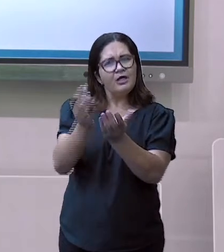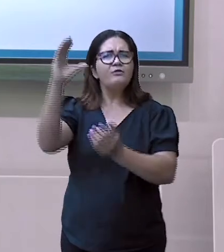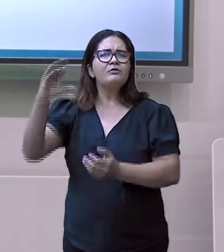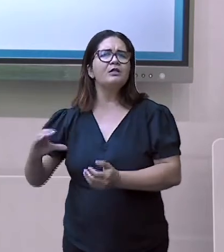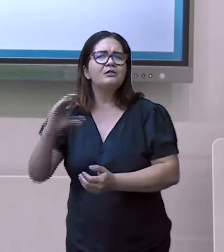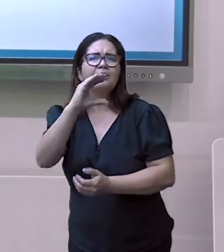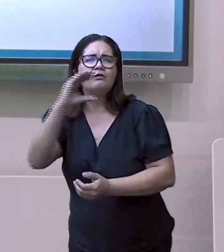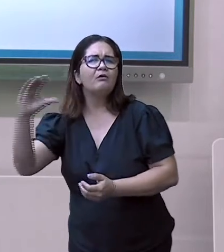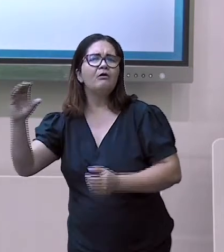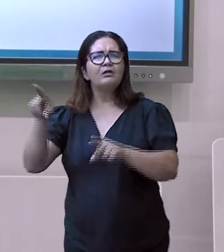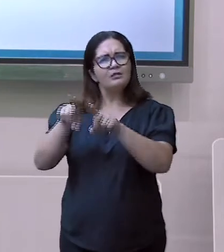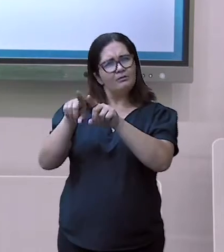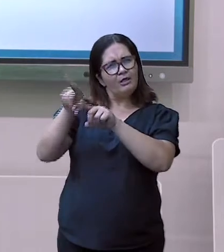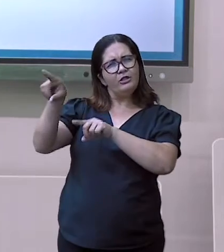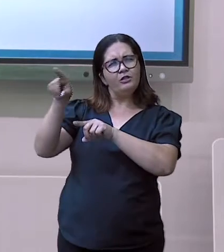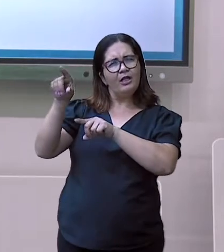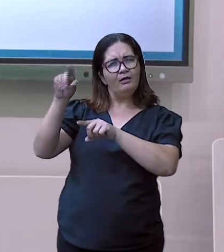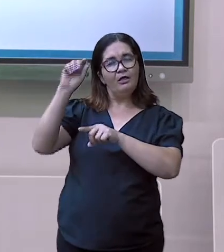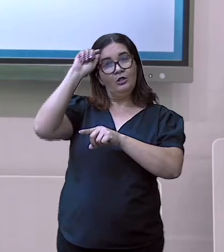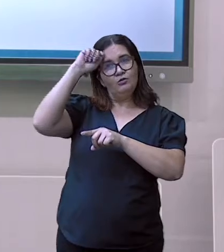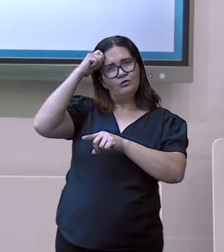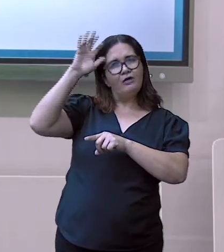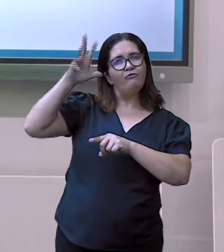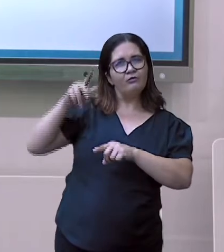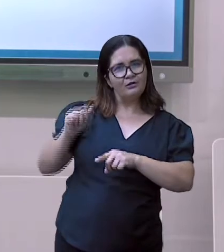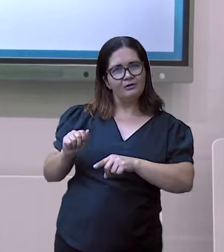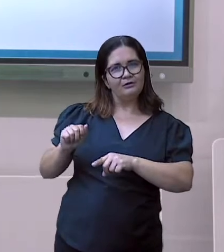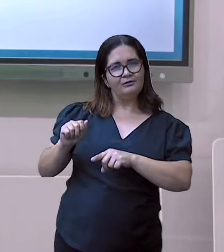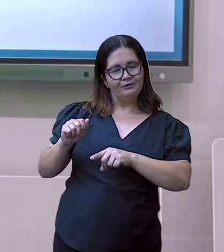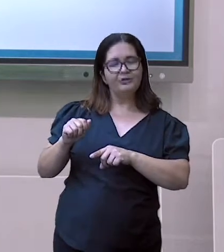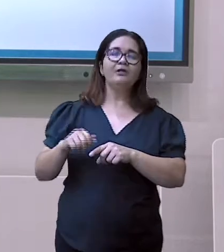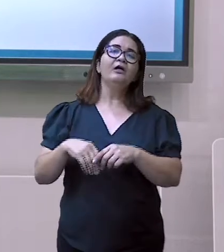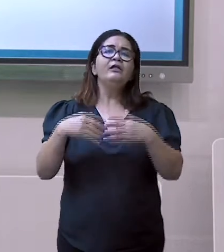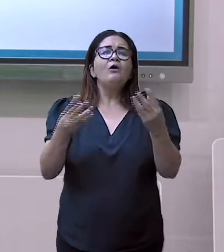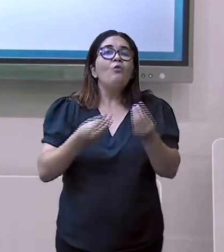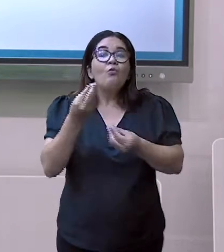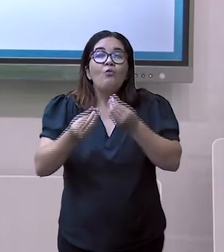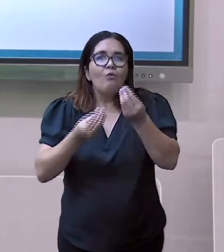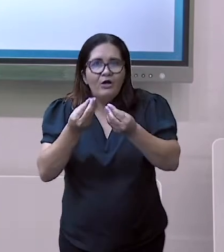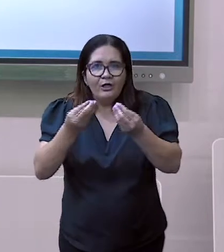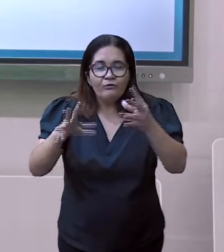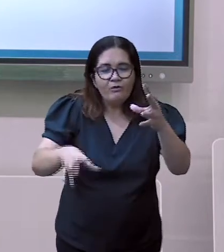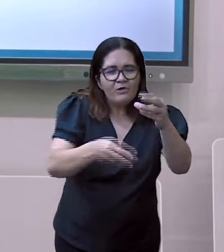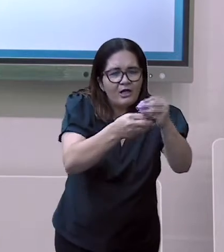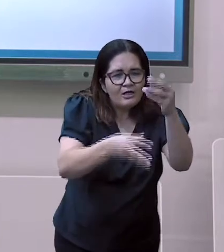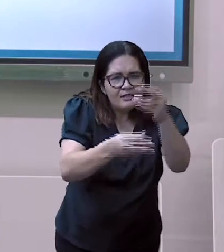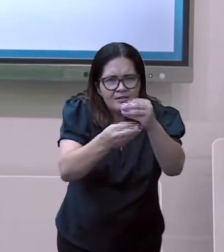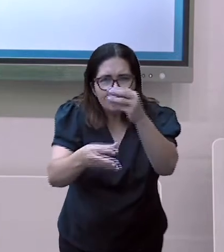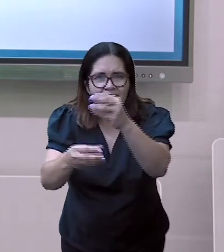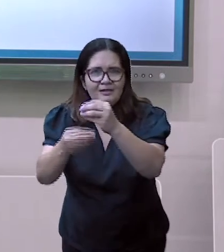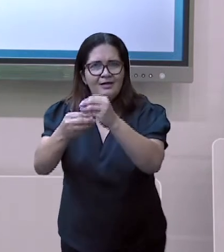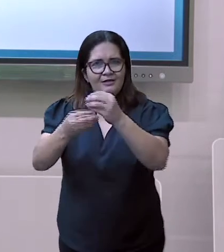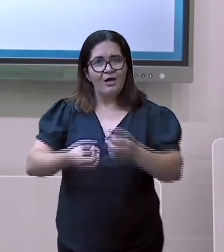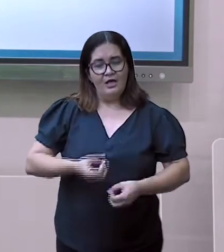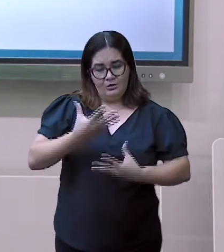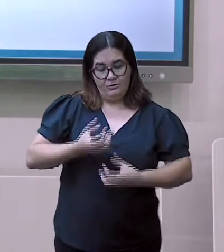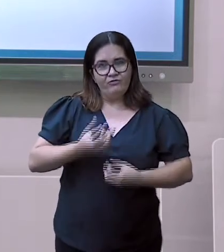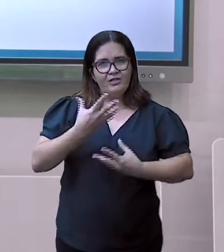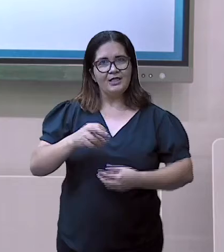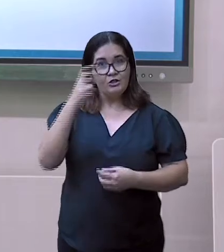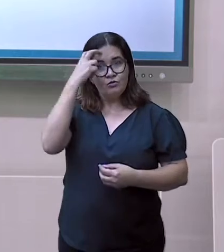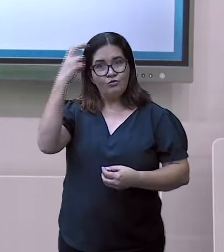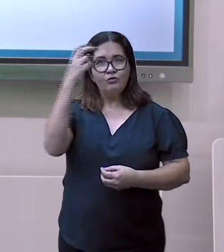de cultos africanos. Quando citamos essas manifestações culturais,